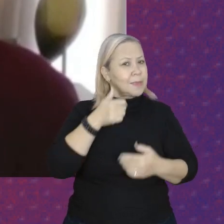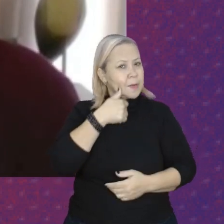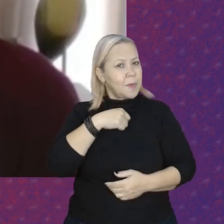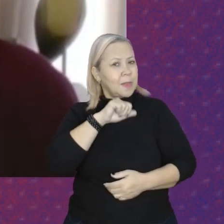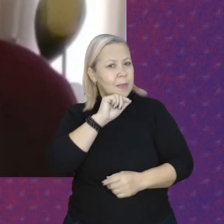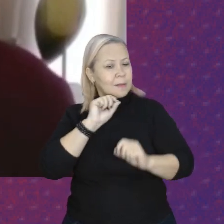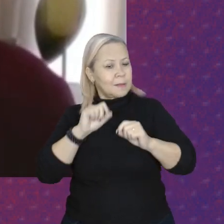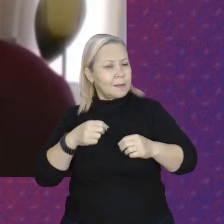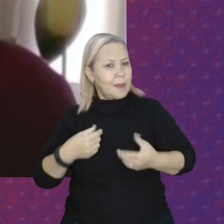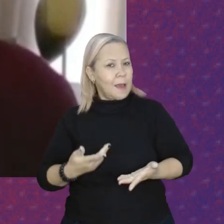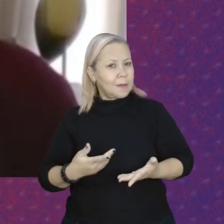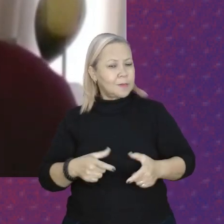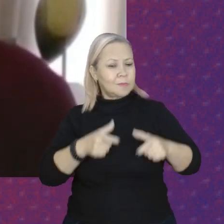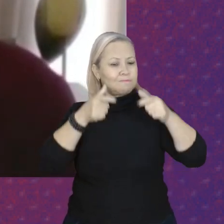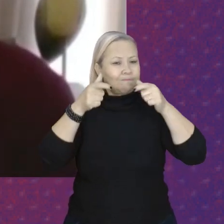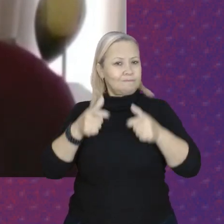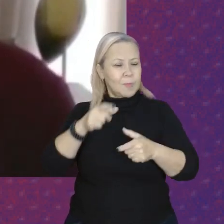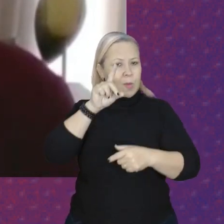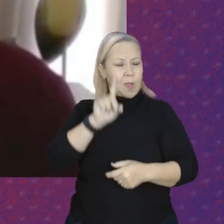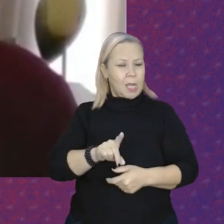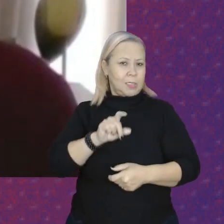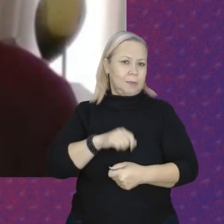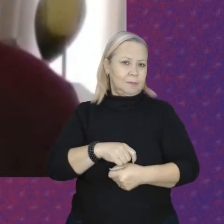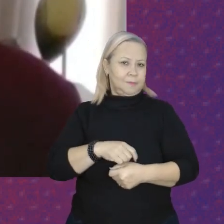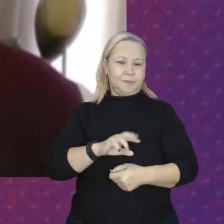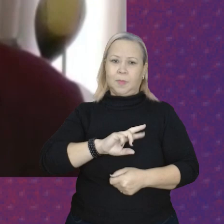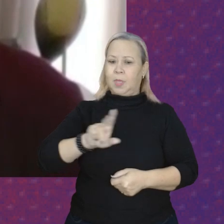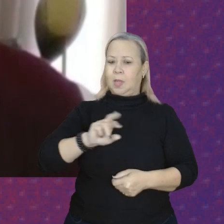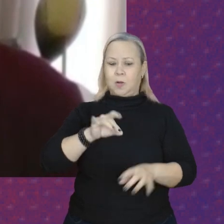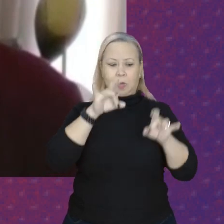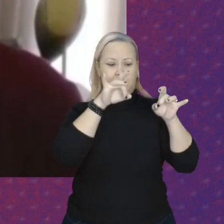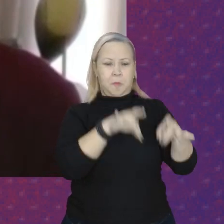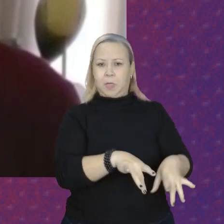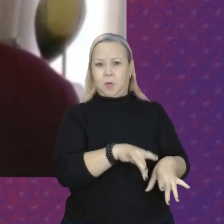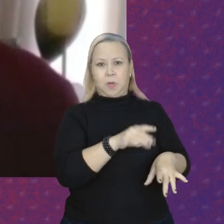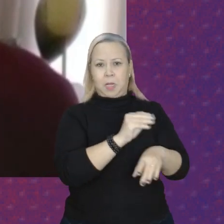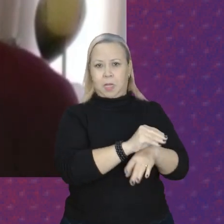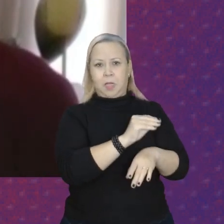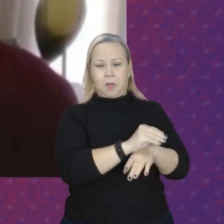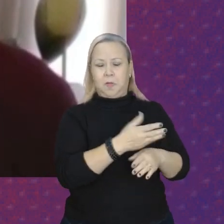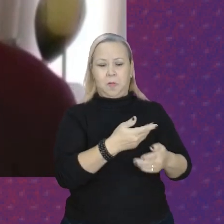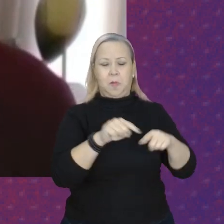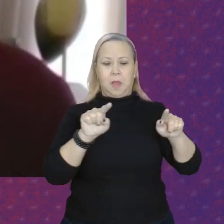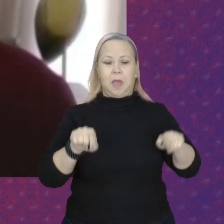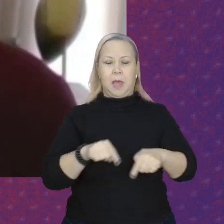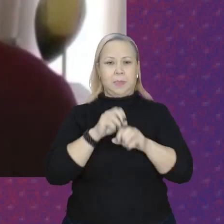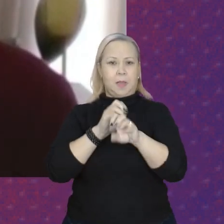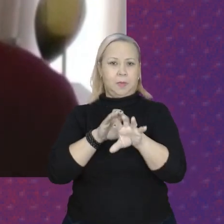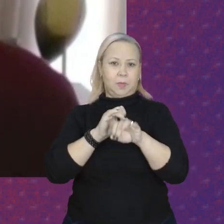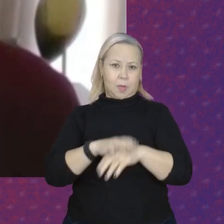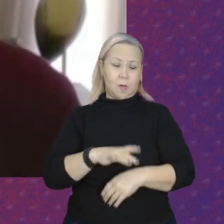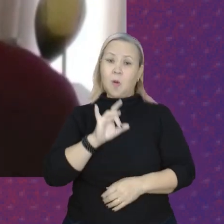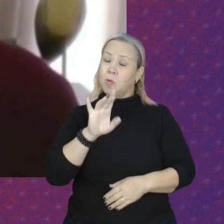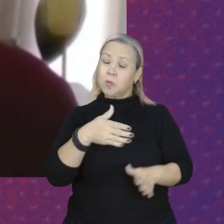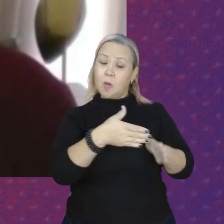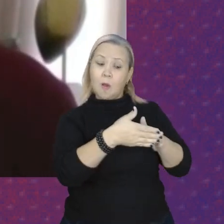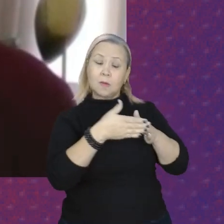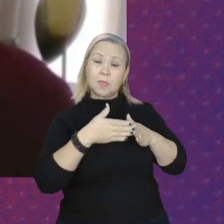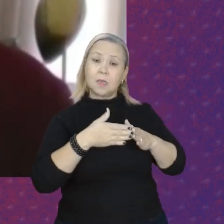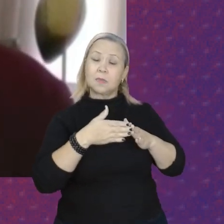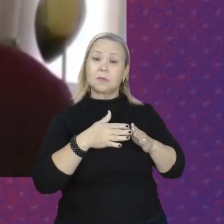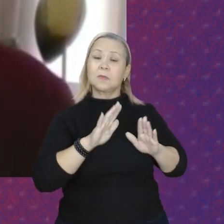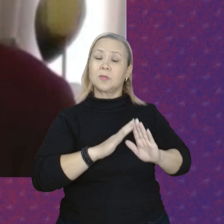Nós não estamos abandonando nossa sala de aula. Nós estamos nos licenciando temporariamente